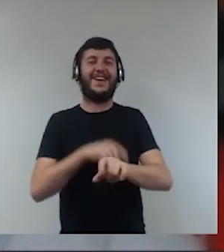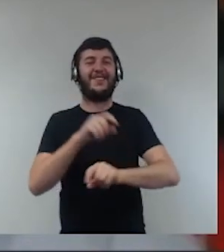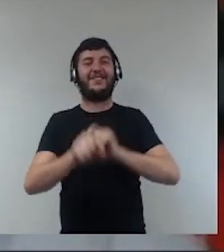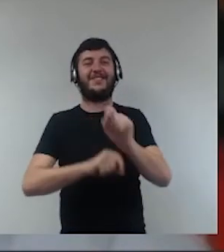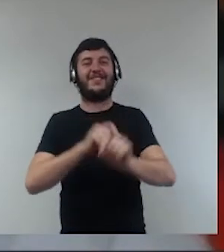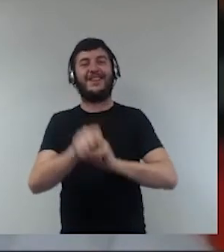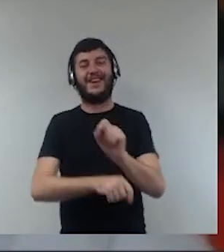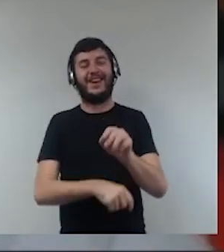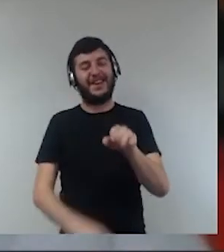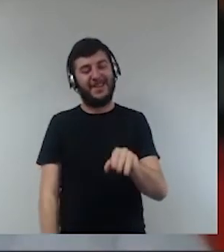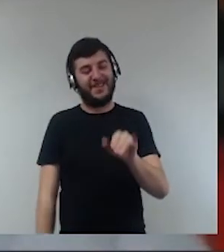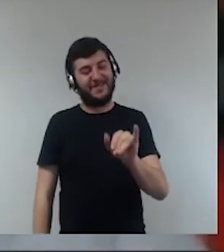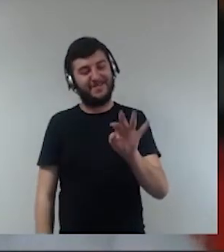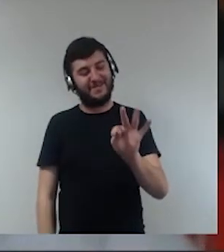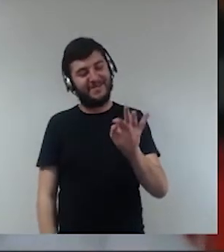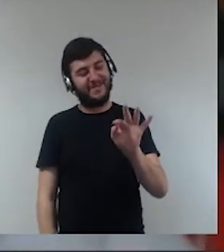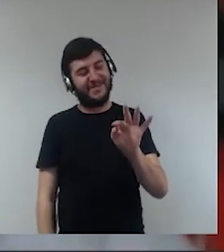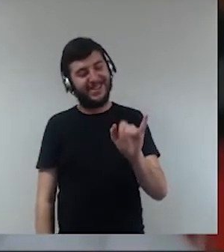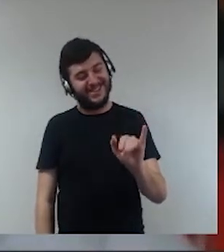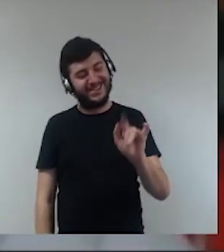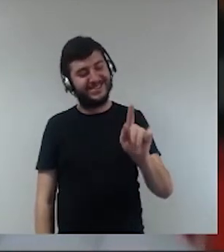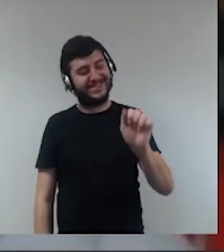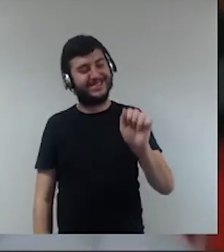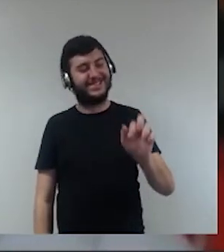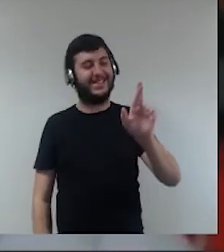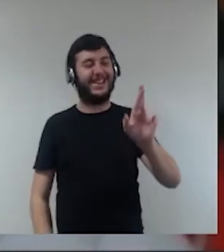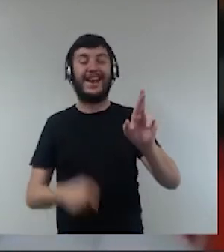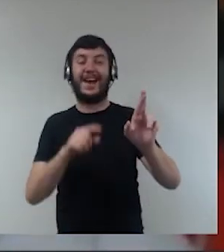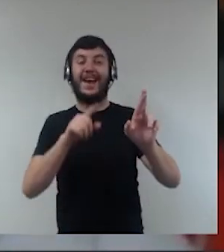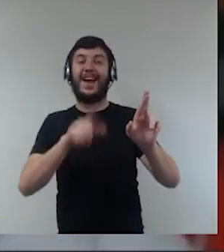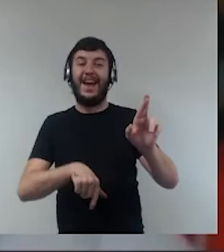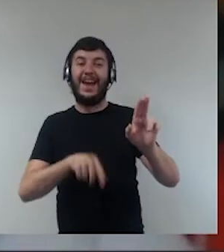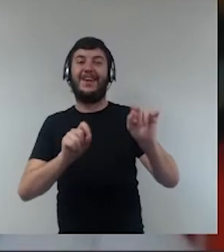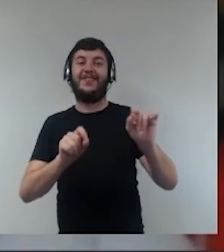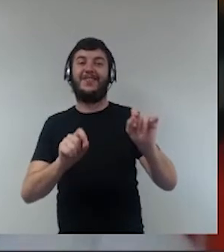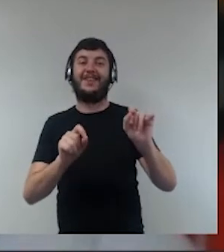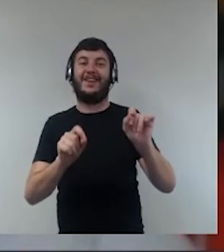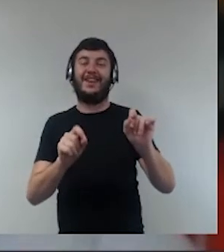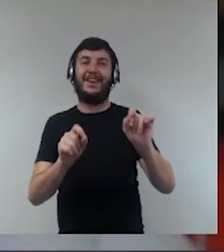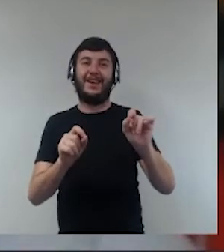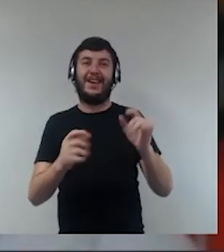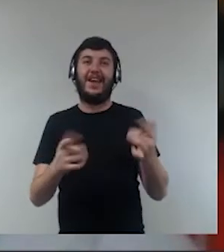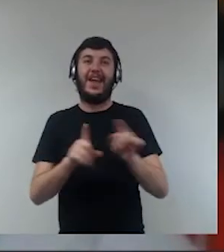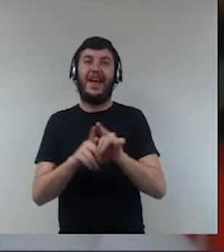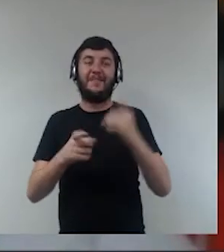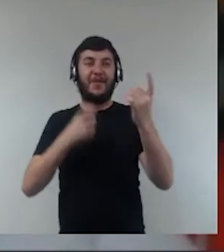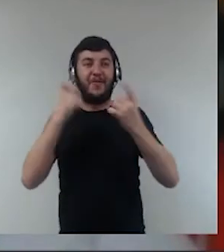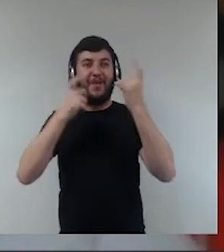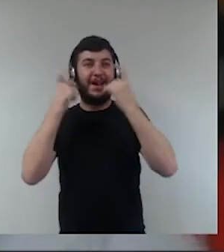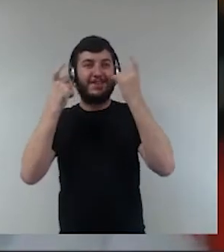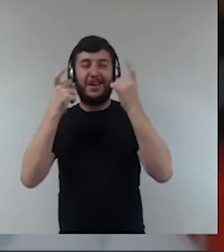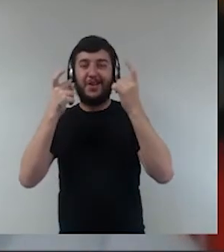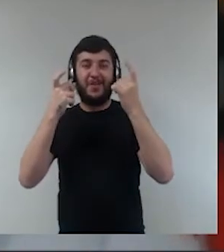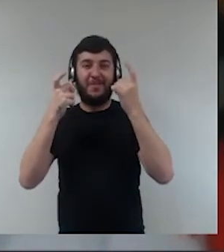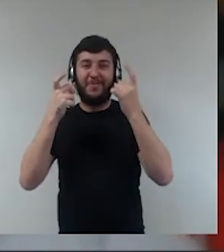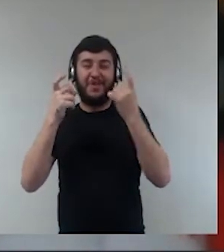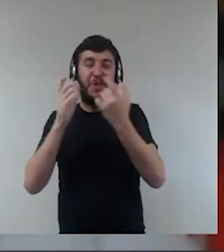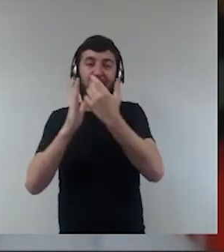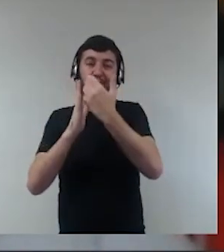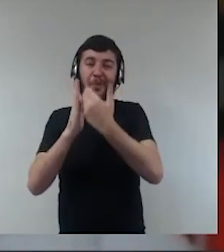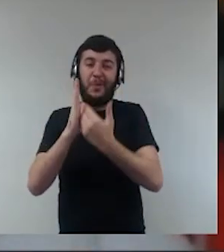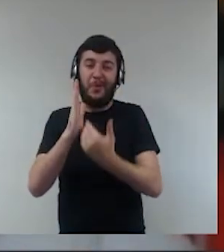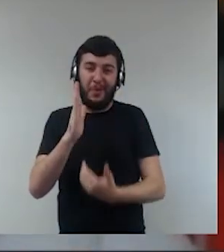eu diria assim, essa preocupação que a advocacia tem com essa nova realidade. Porque a realidade